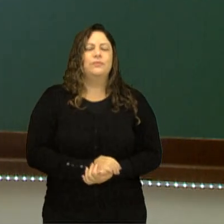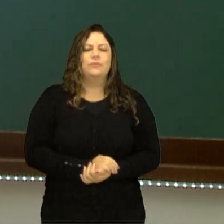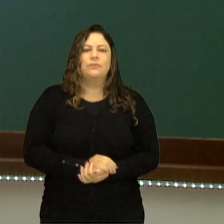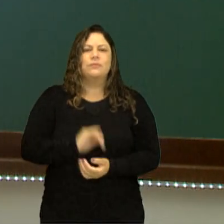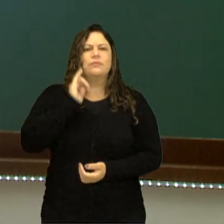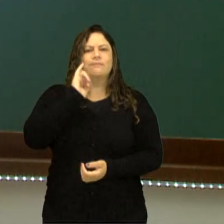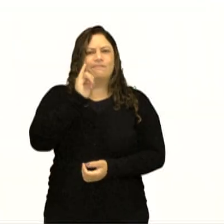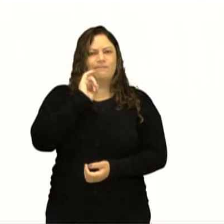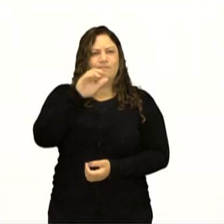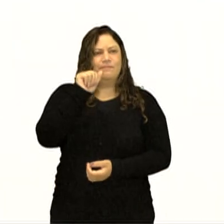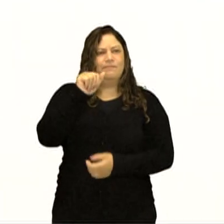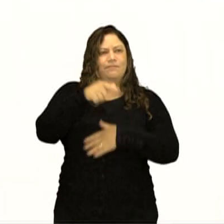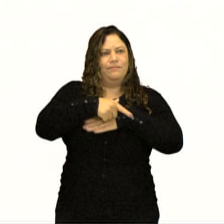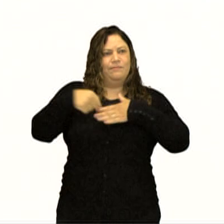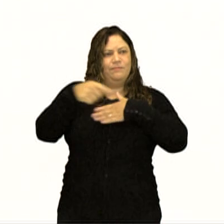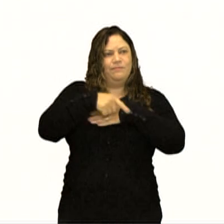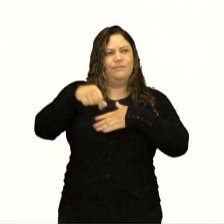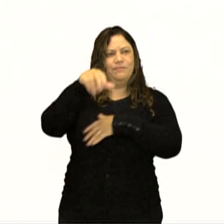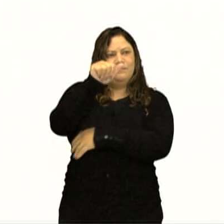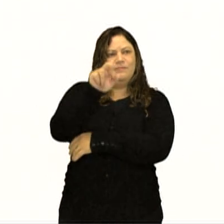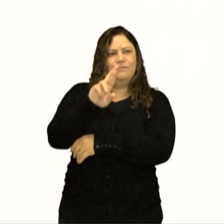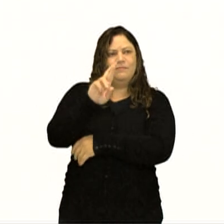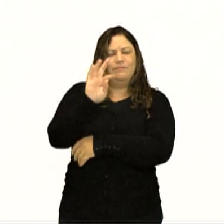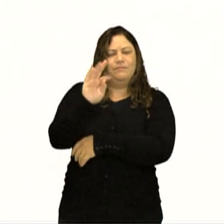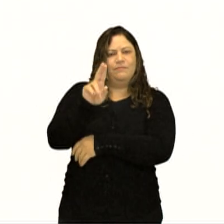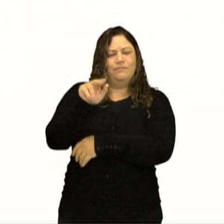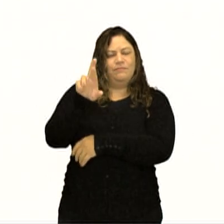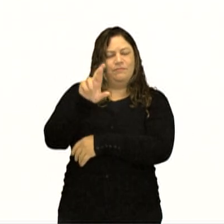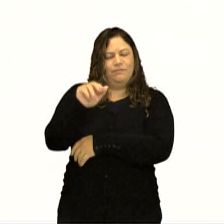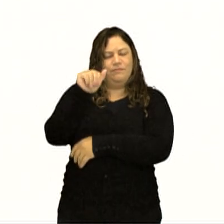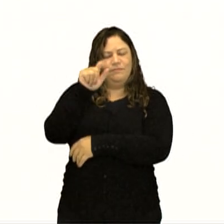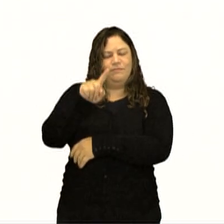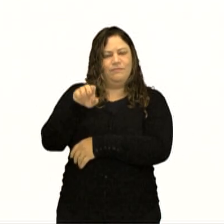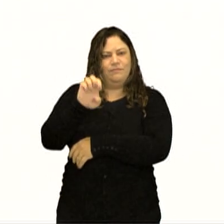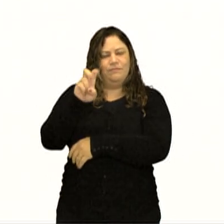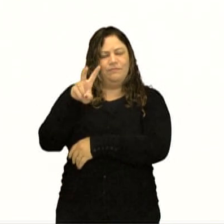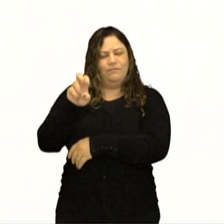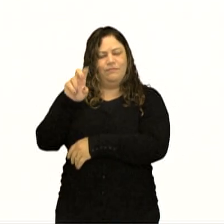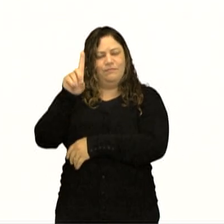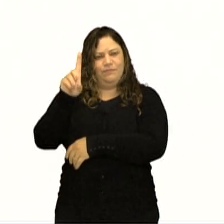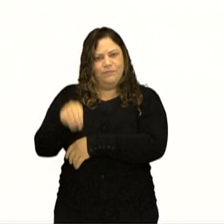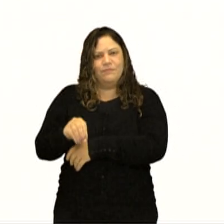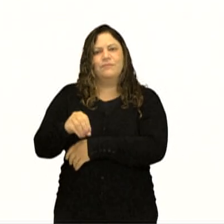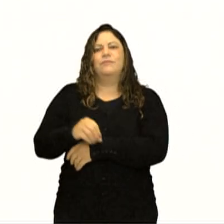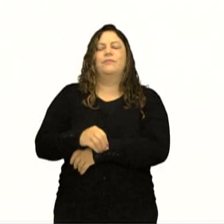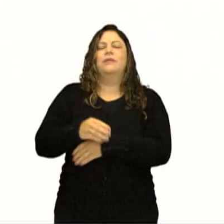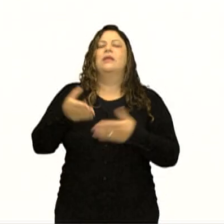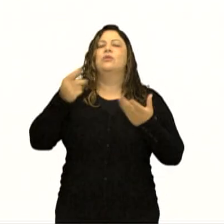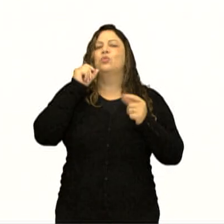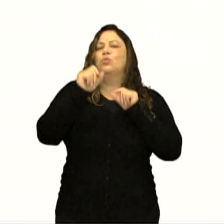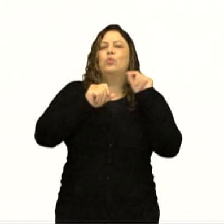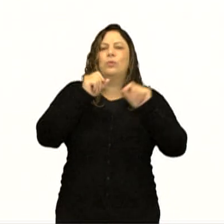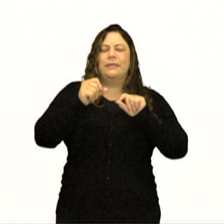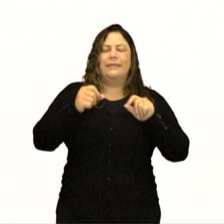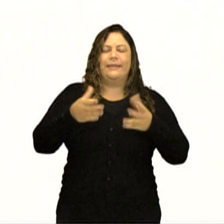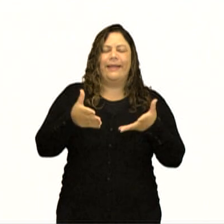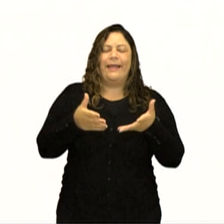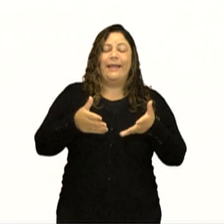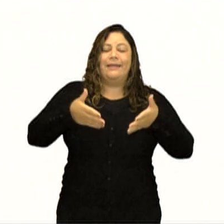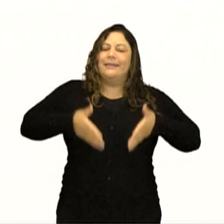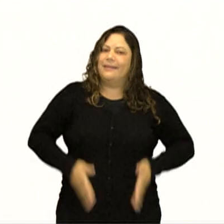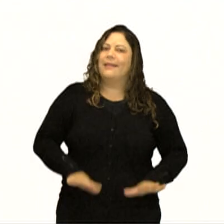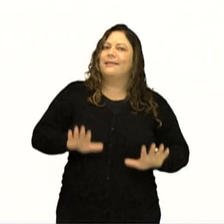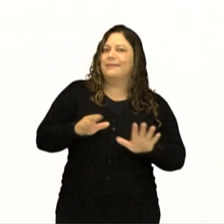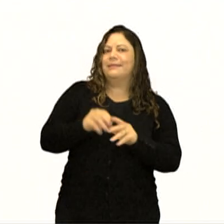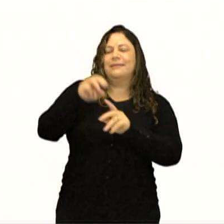Arthur Azevedo nasceu no Maranhão em 1855 e faleceu no Rio de Janeiro em